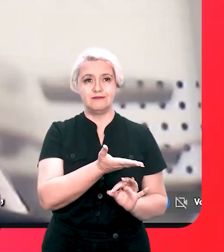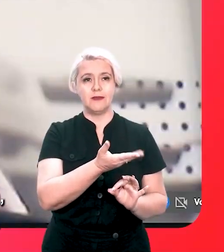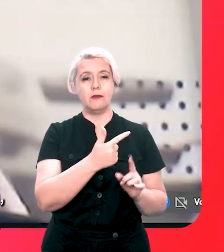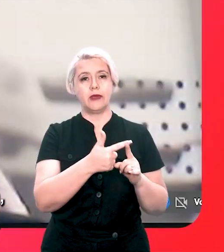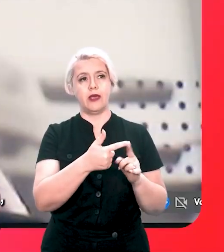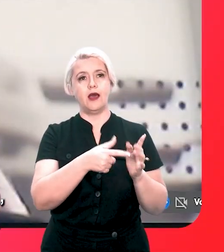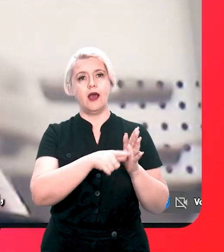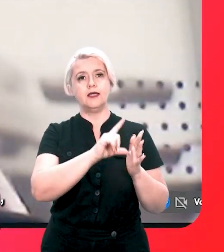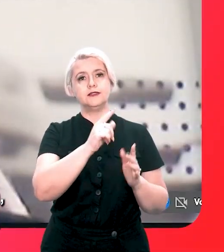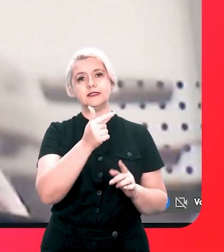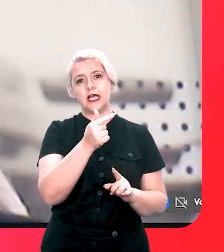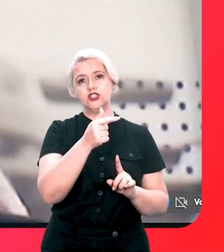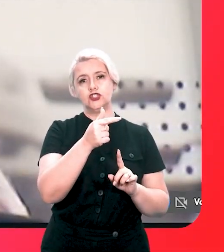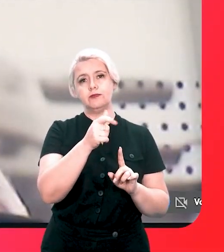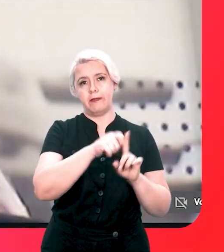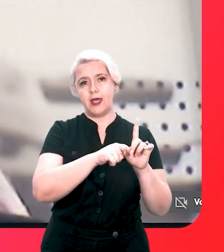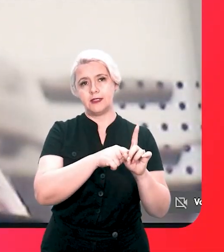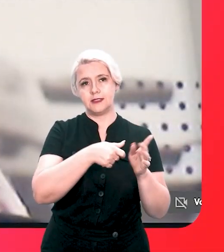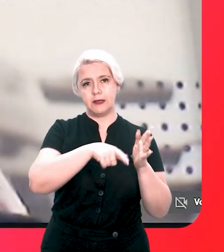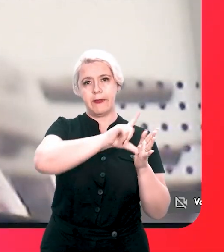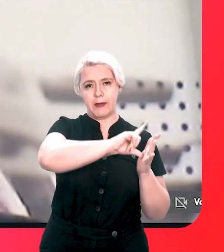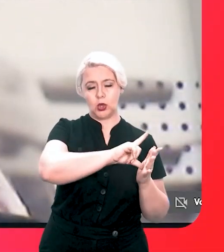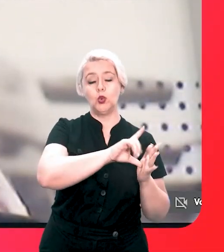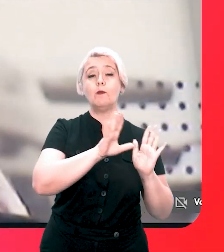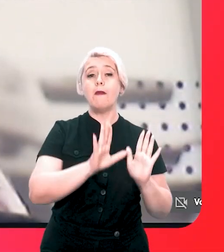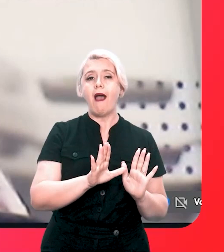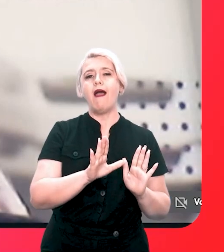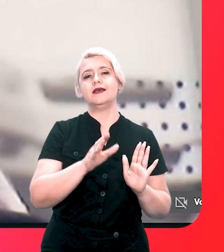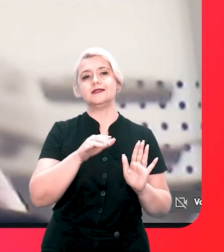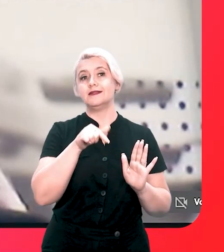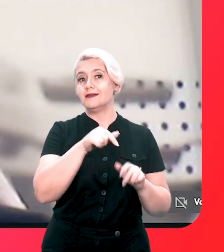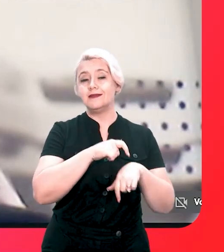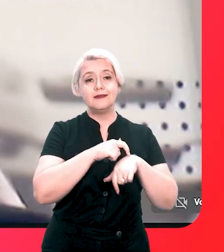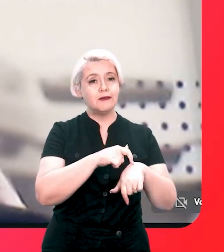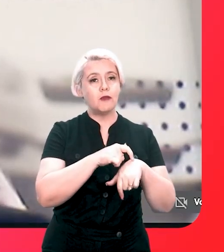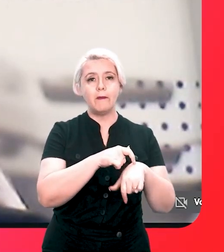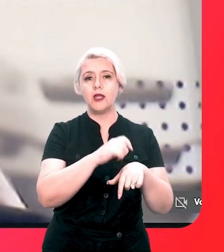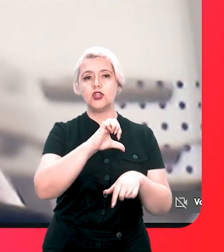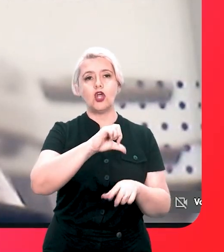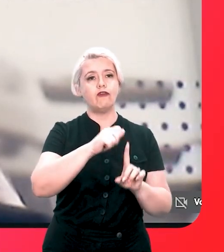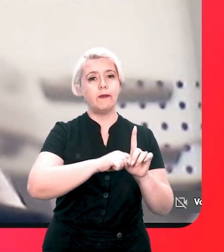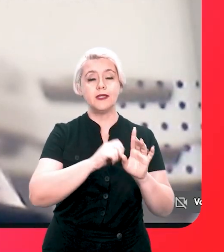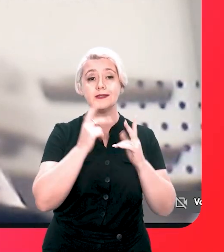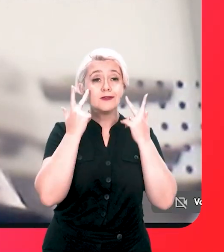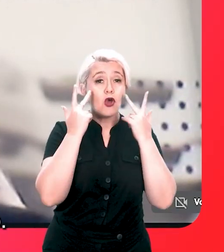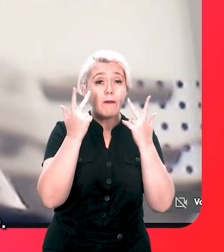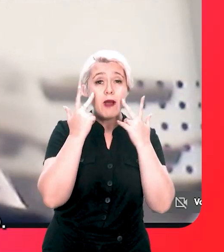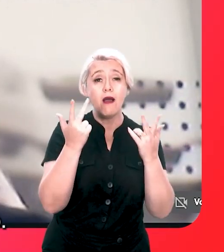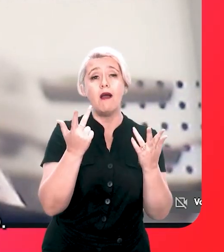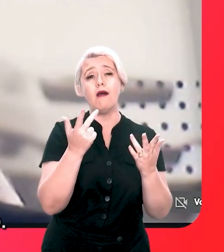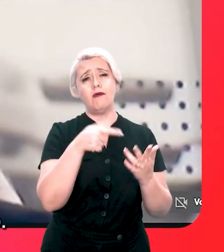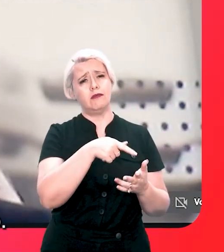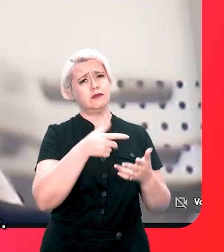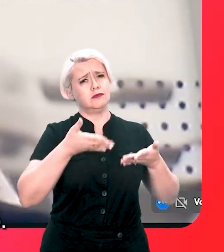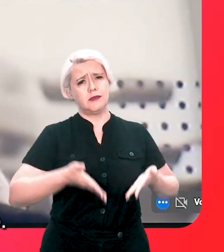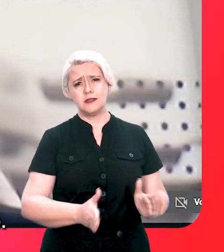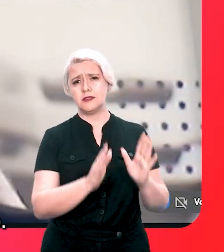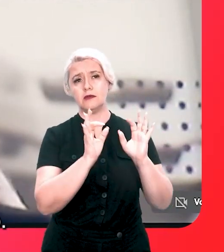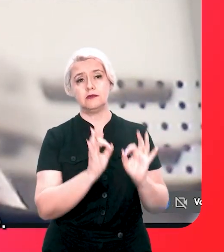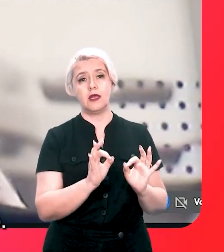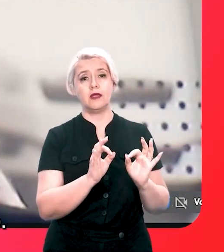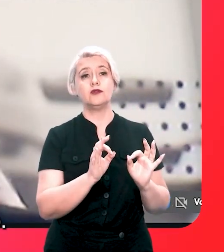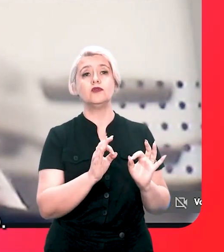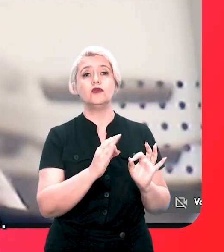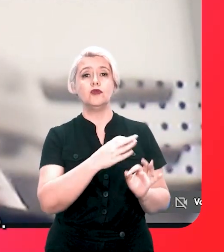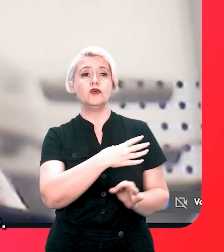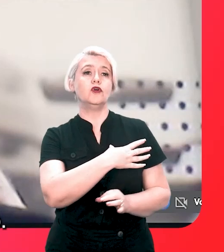né, ele já vai estar, né, desenvolveu. Não, o Fabinho era na base assim, pesava